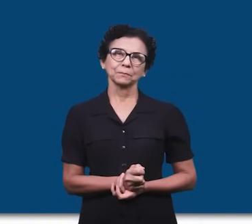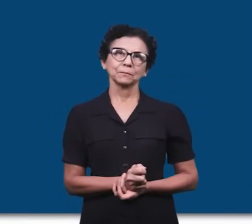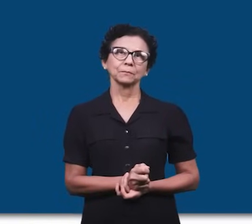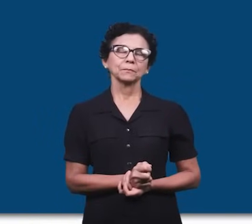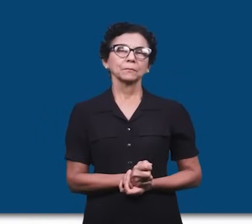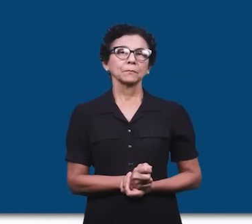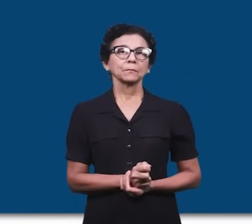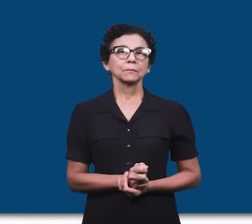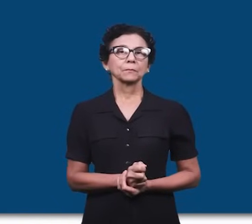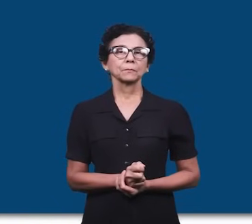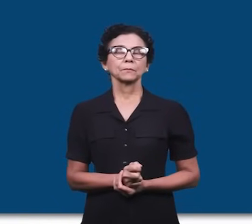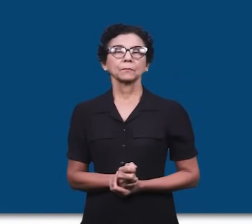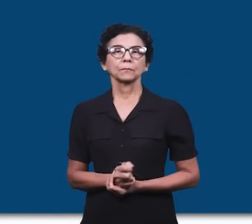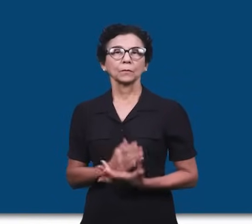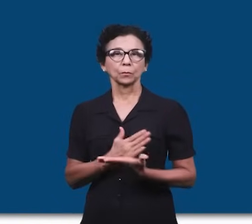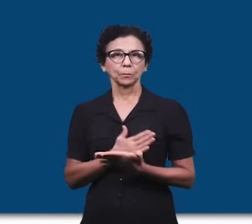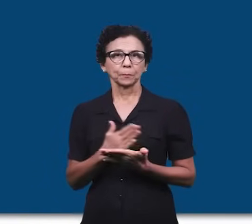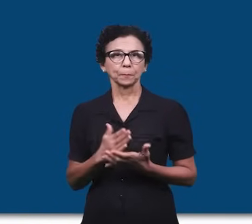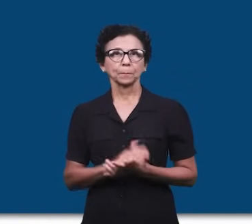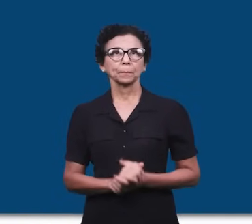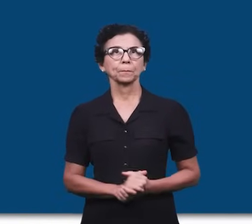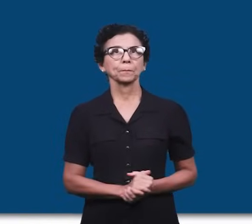E a palavra fala assim: